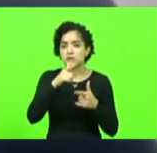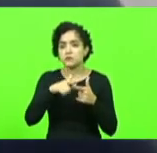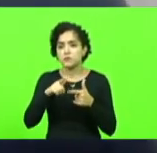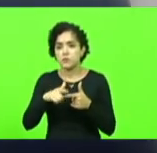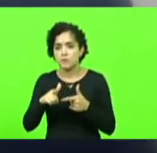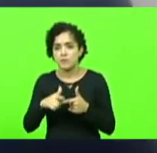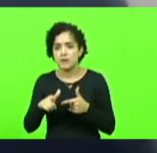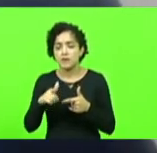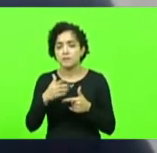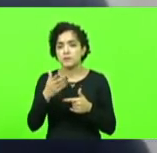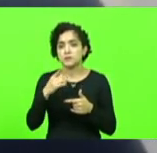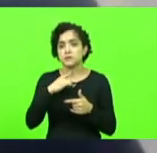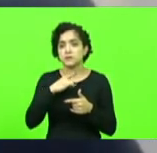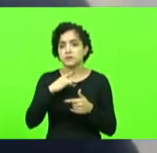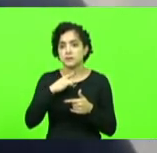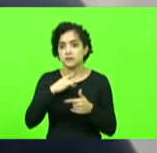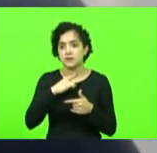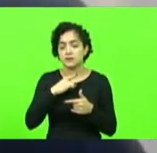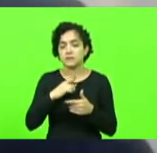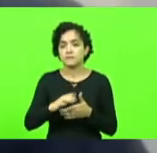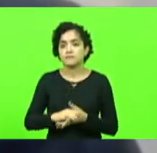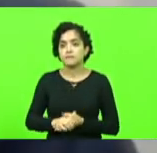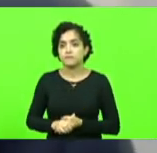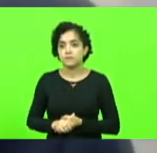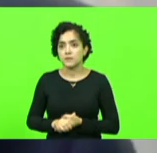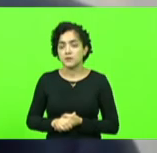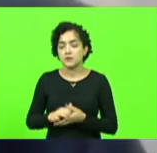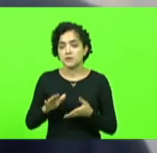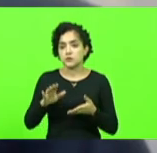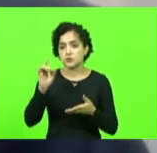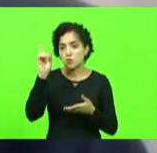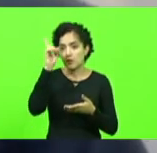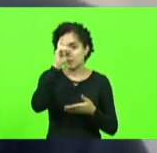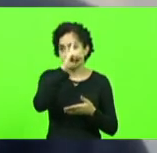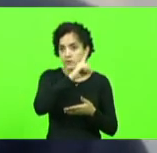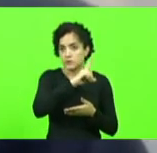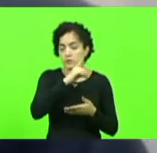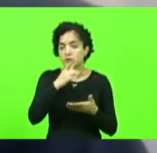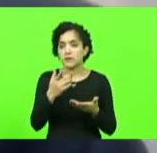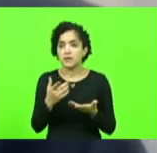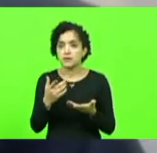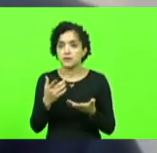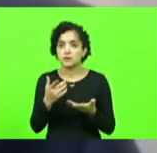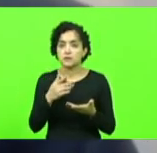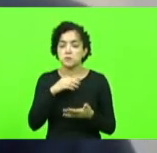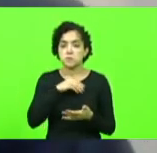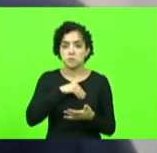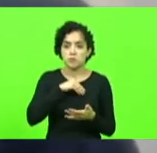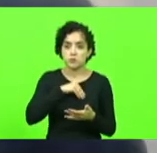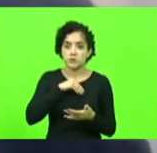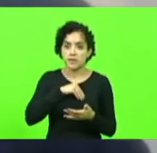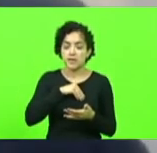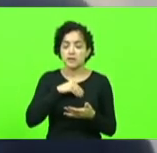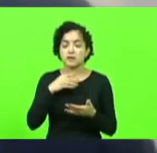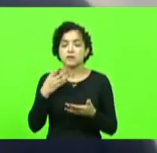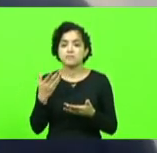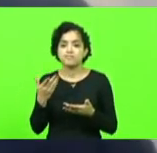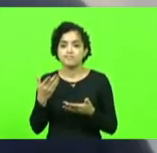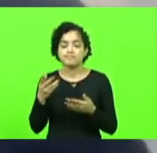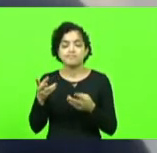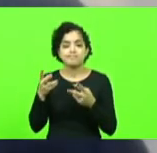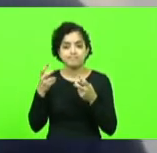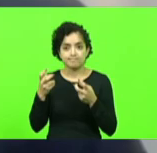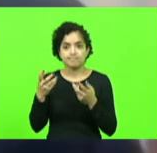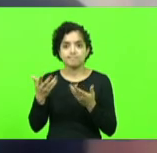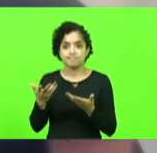experimentadas aqui. Né? Não são apenas dificuldades do ponto de vista remuneratório. A gente já percebe,